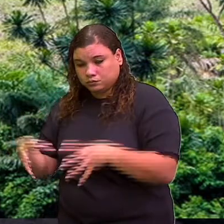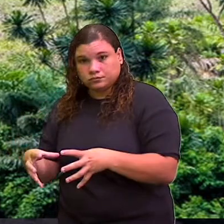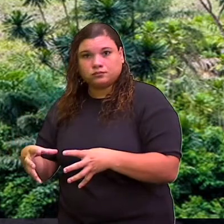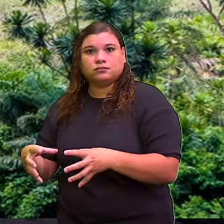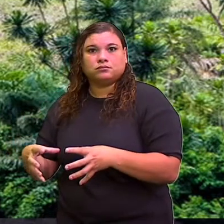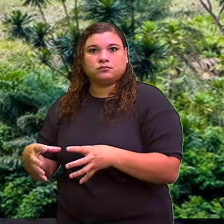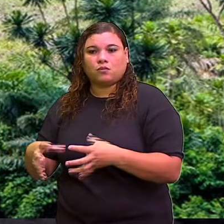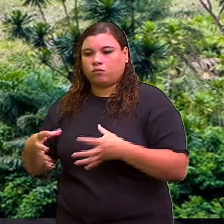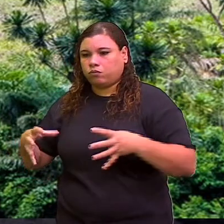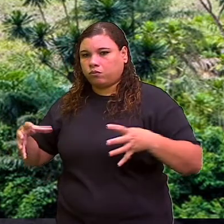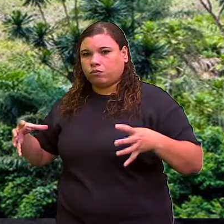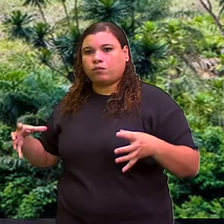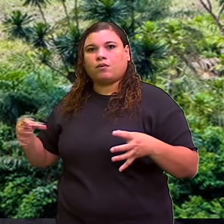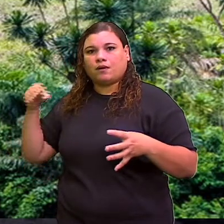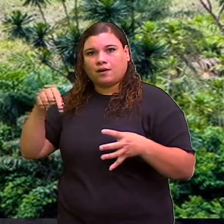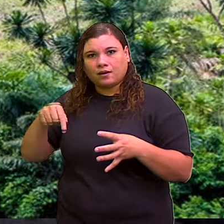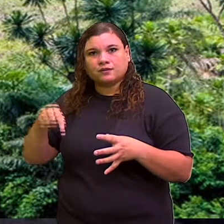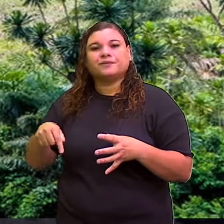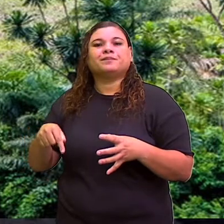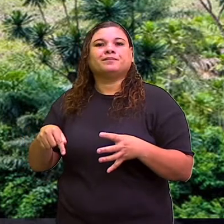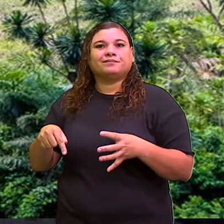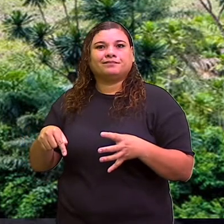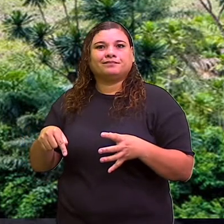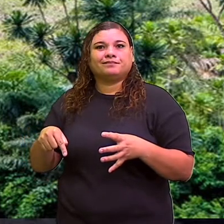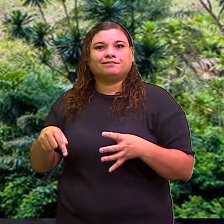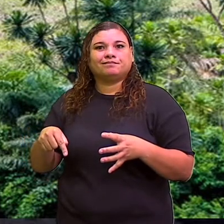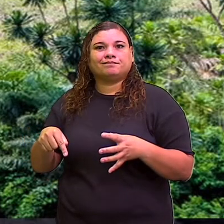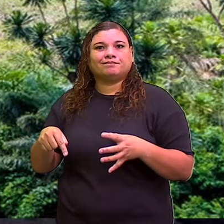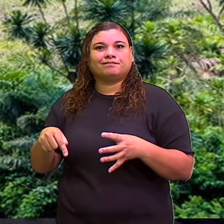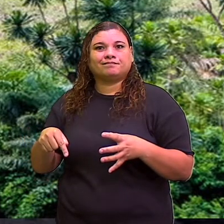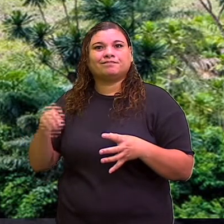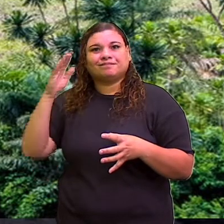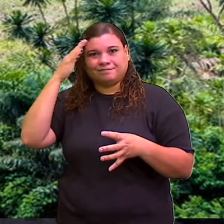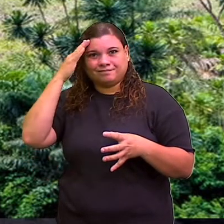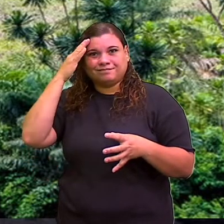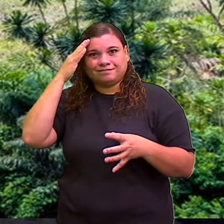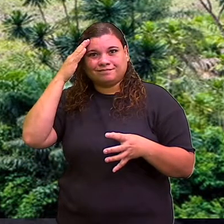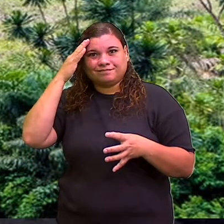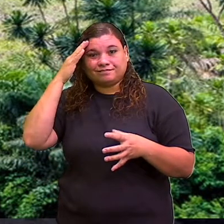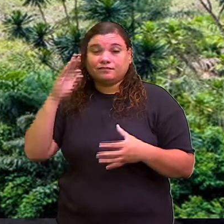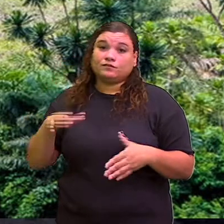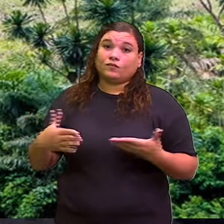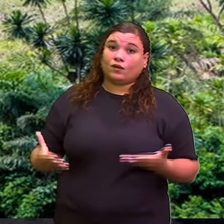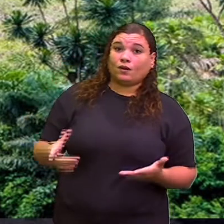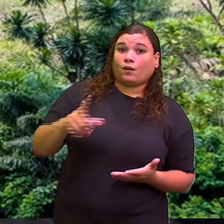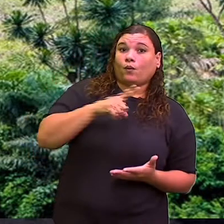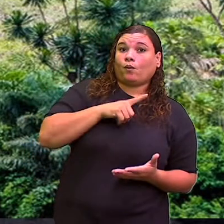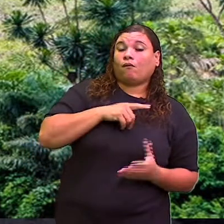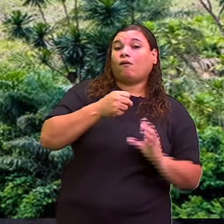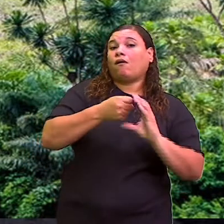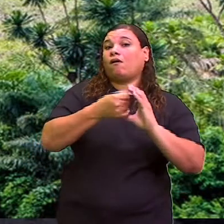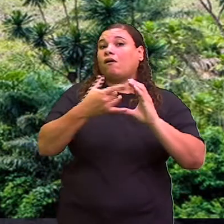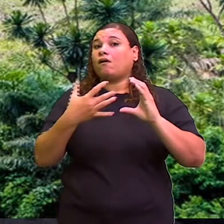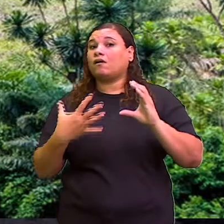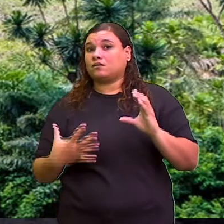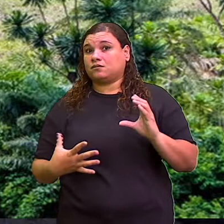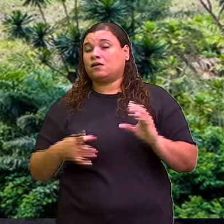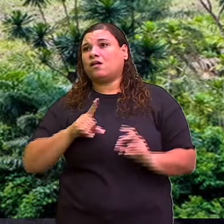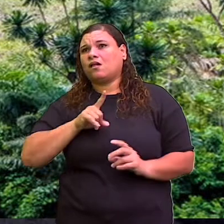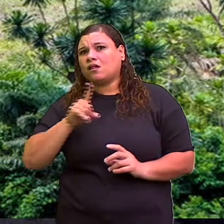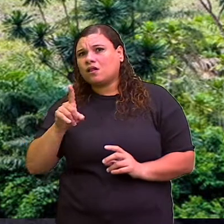percebe, tá? Você vê aí, é um tipo, é uma característica que nós vamos encontrar na